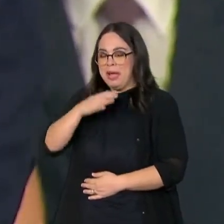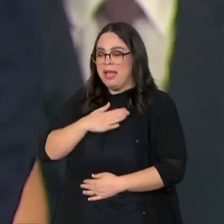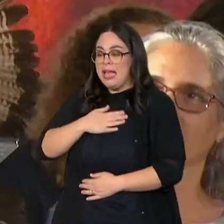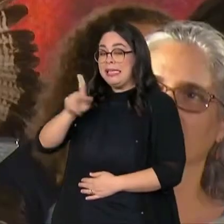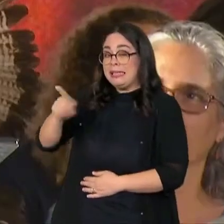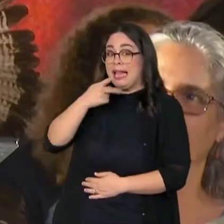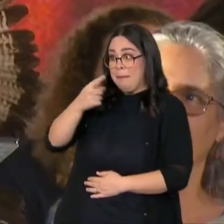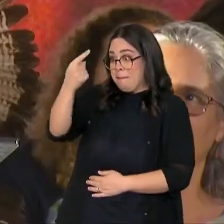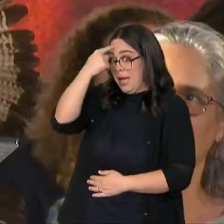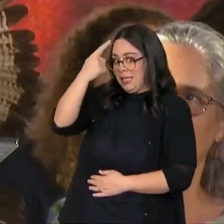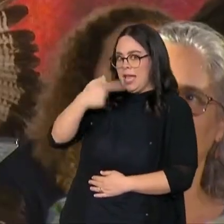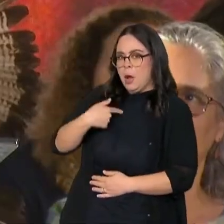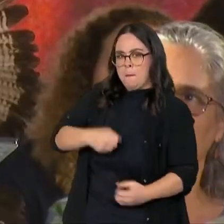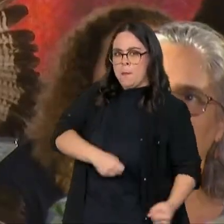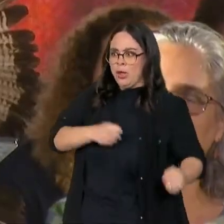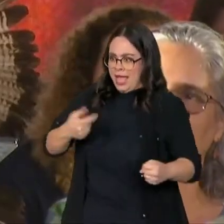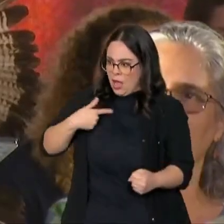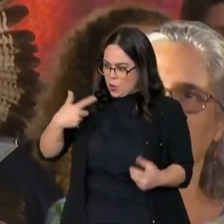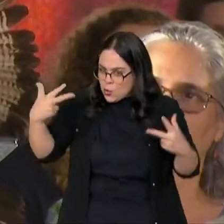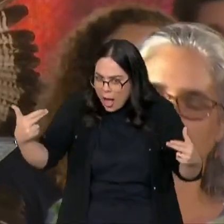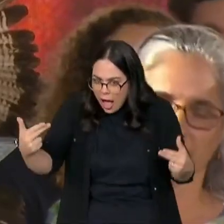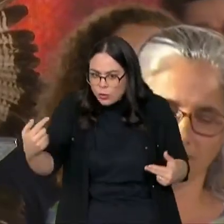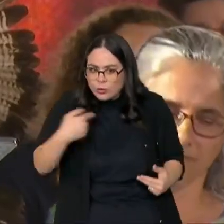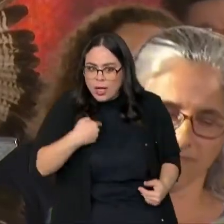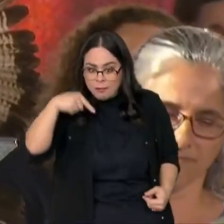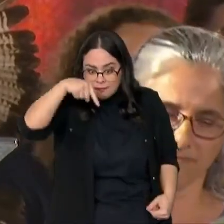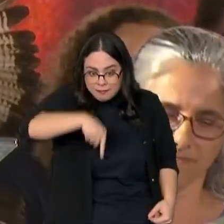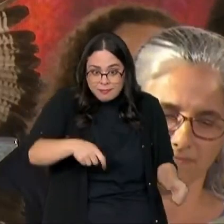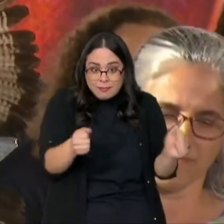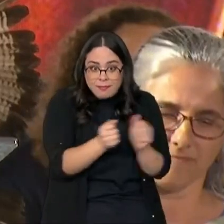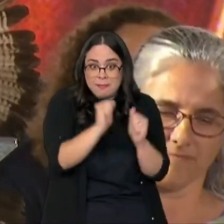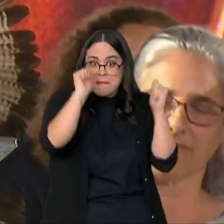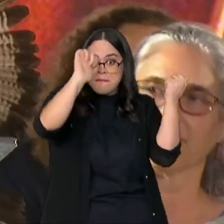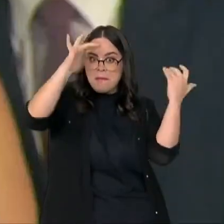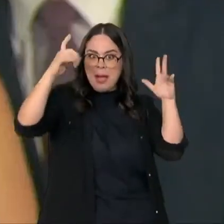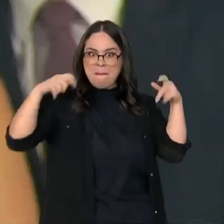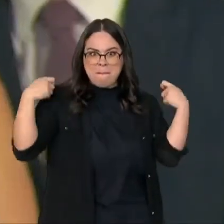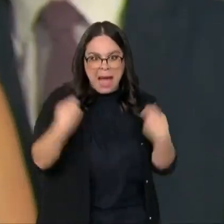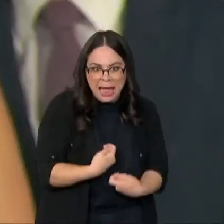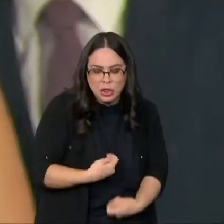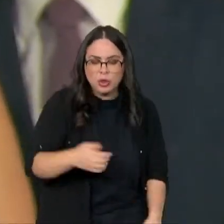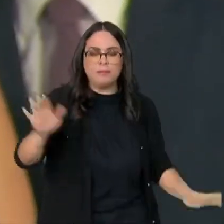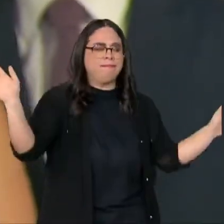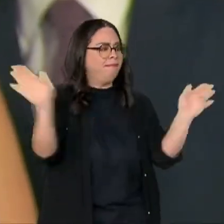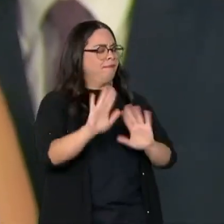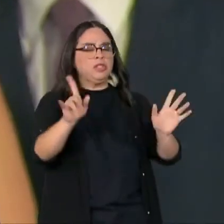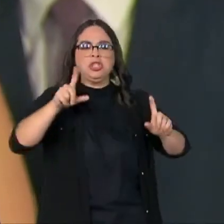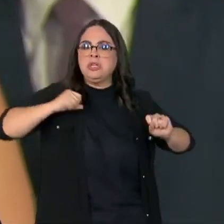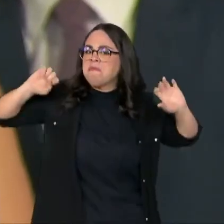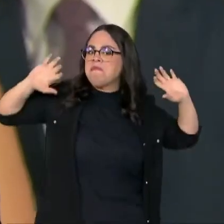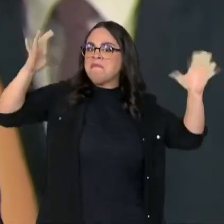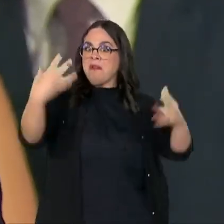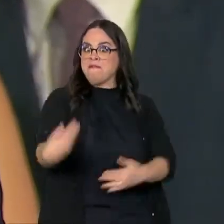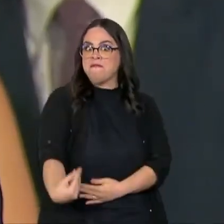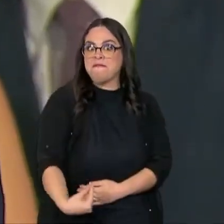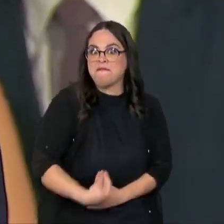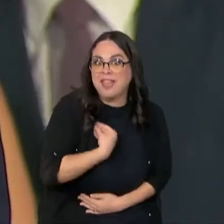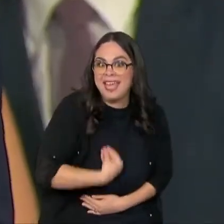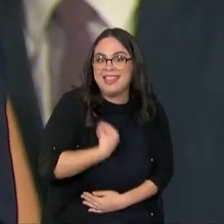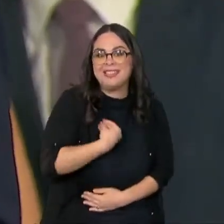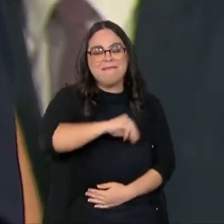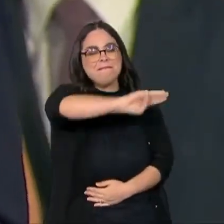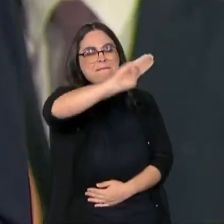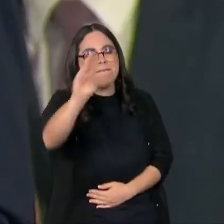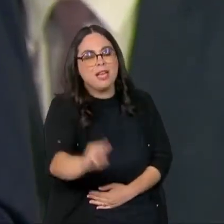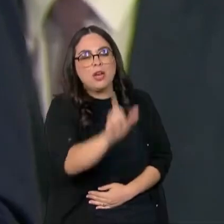que ela pensa que eu tenho, eu não estaria aqui comemorando um manto. Eu estaria comemorando a vida de